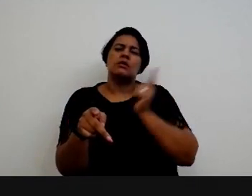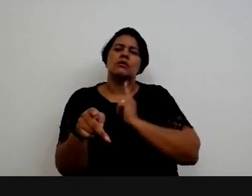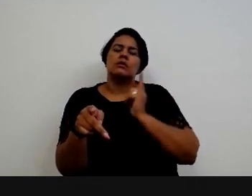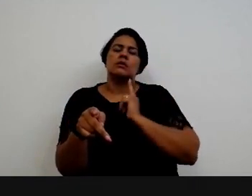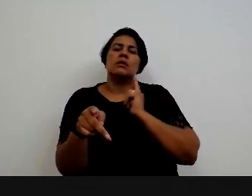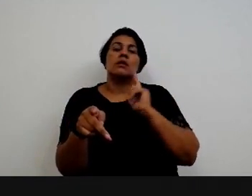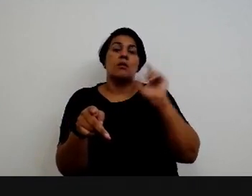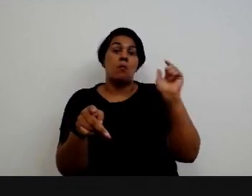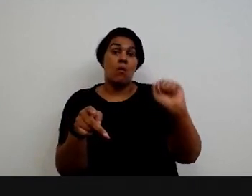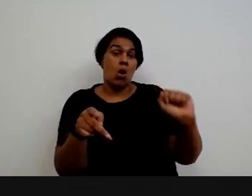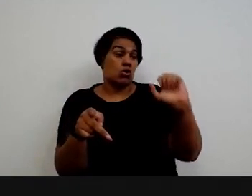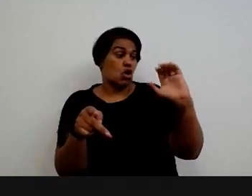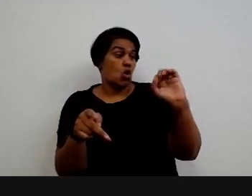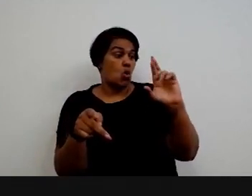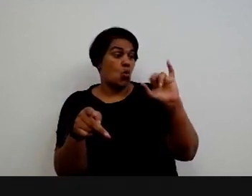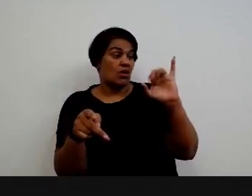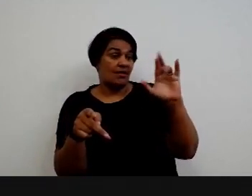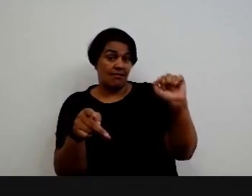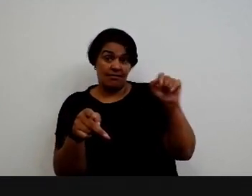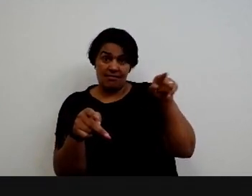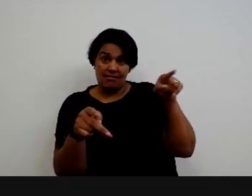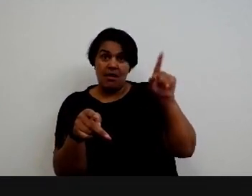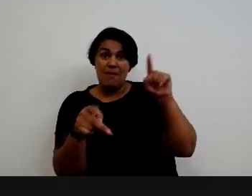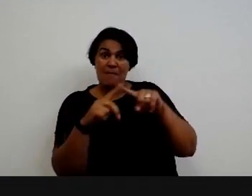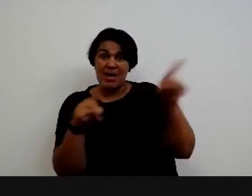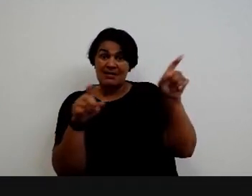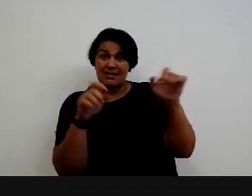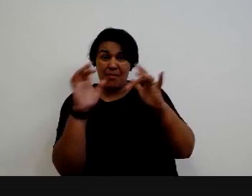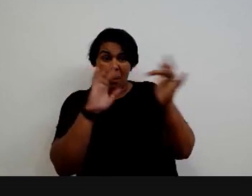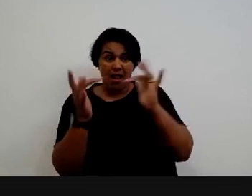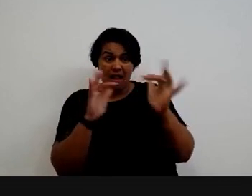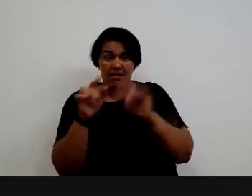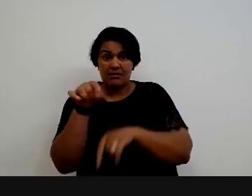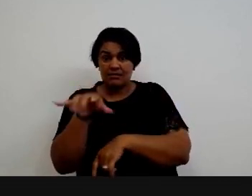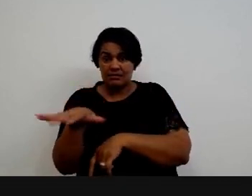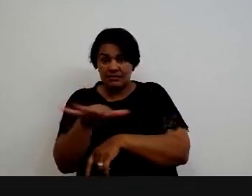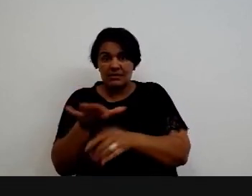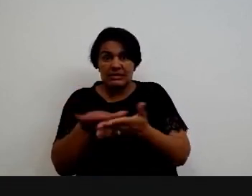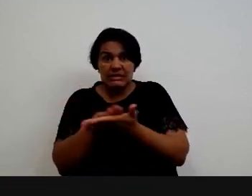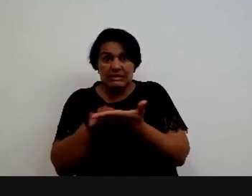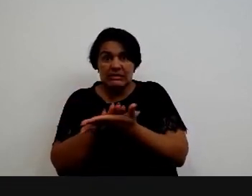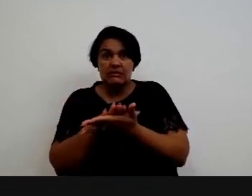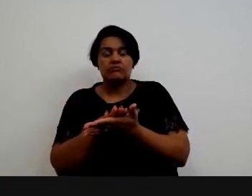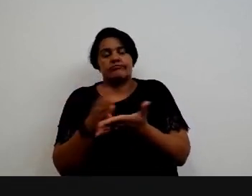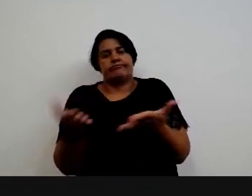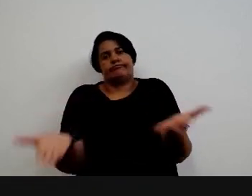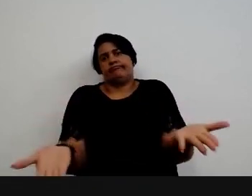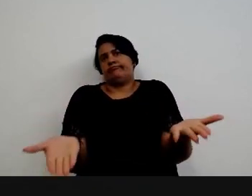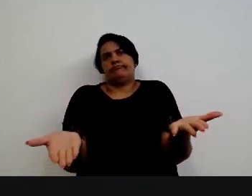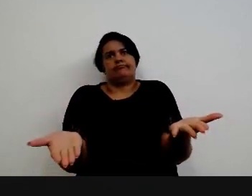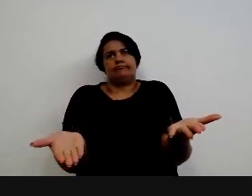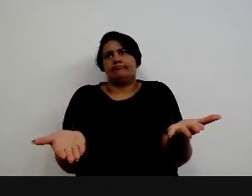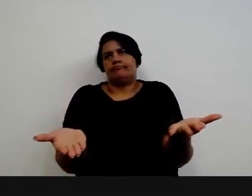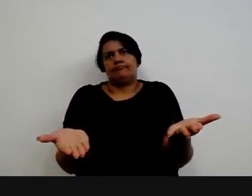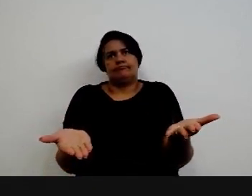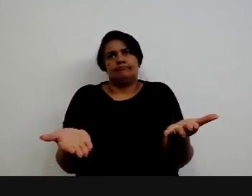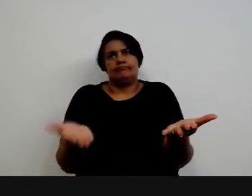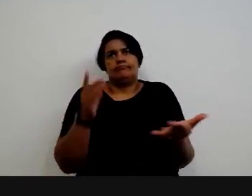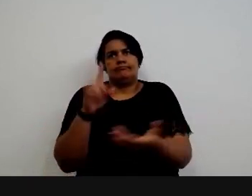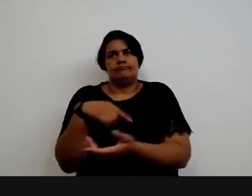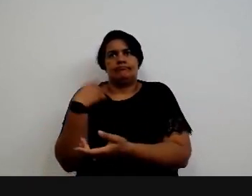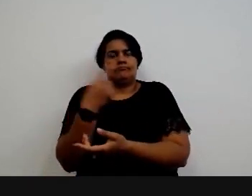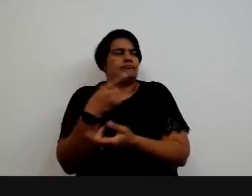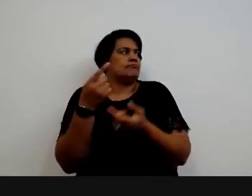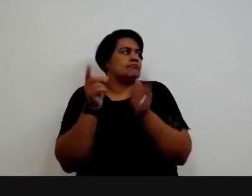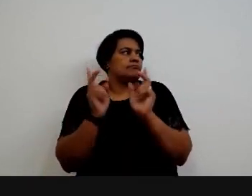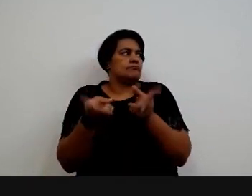ser a Corina. Se a Corina não dialogar com a sociedade, com os anseios da sociedade, nós teremos a